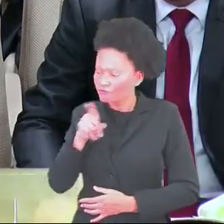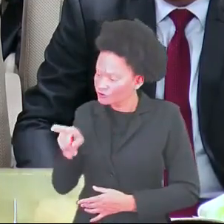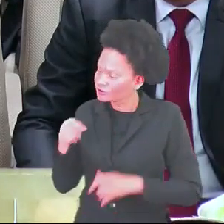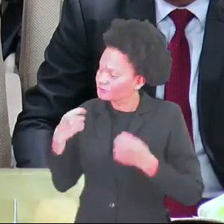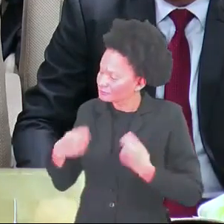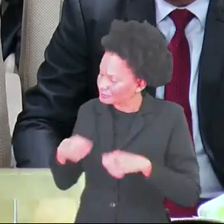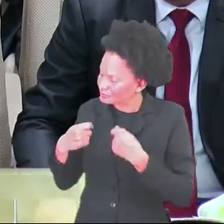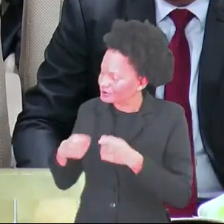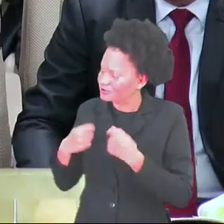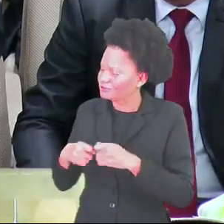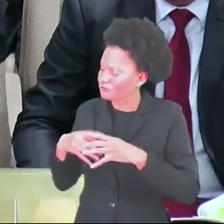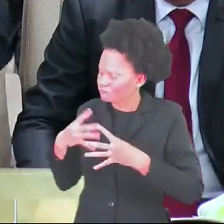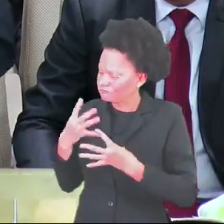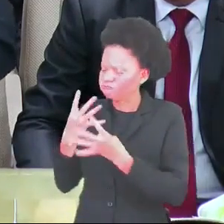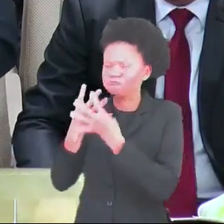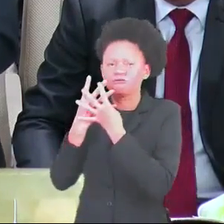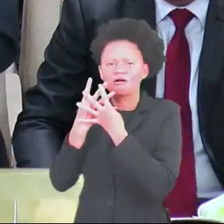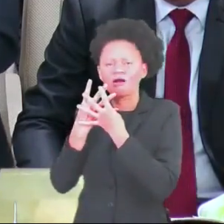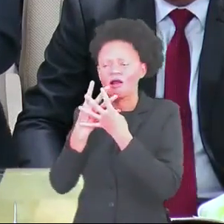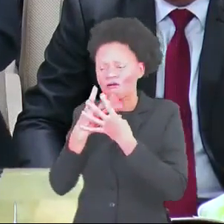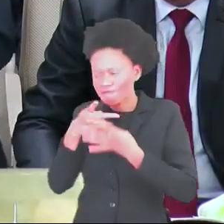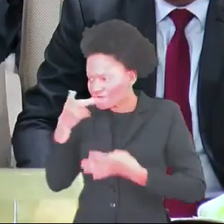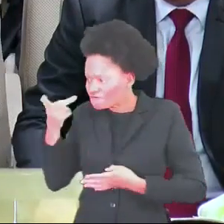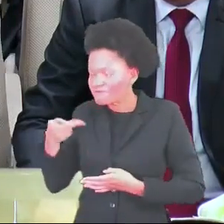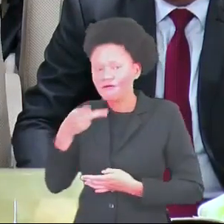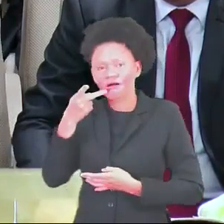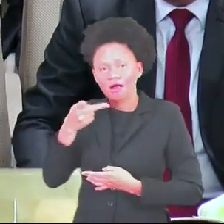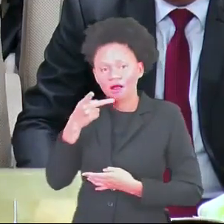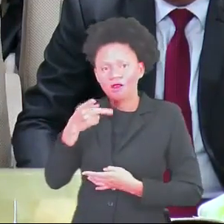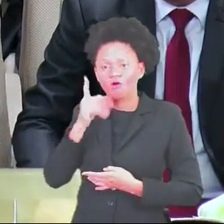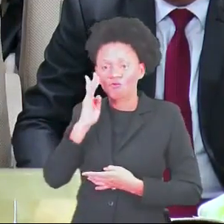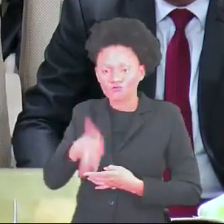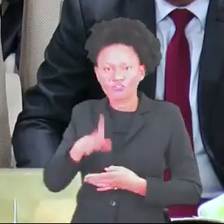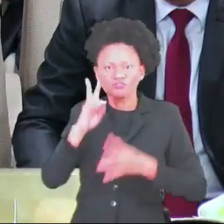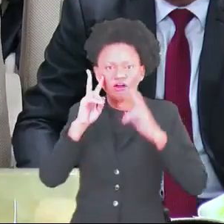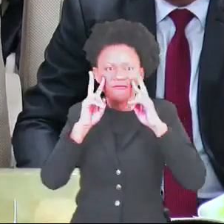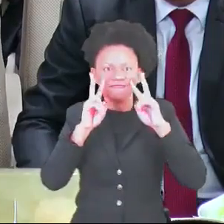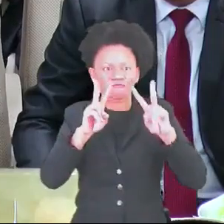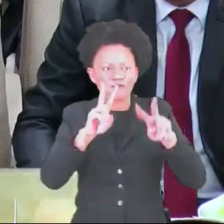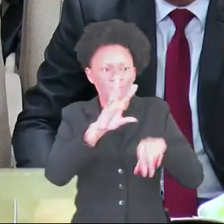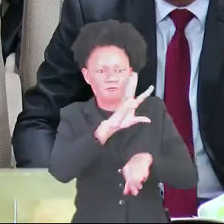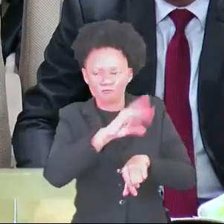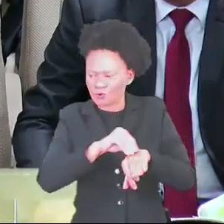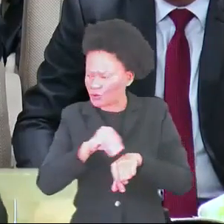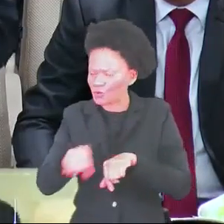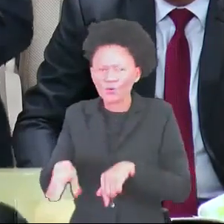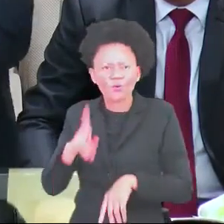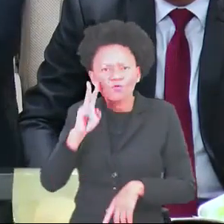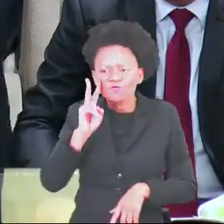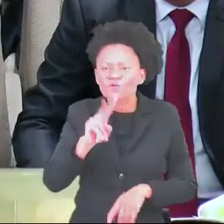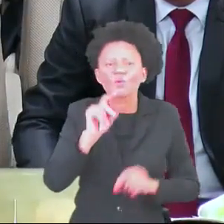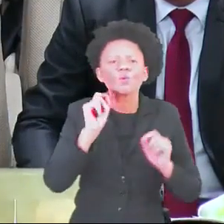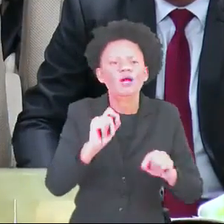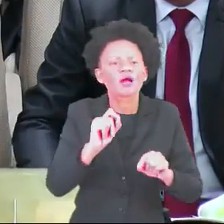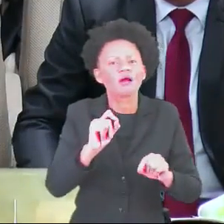confessar, falar o que você já viu. Espera aí, o que, que você viu?